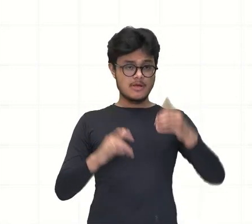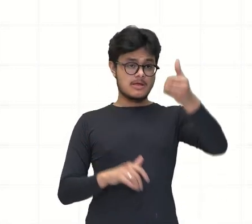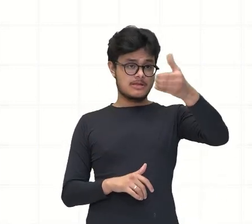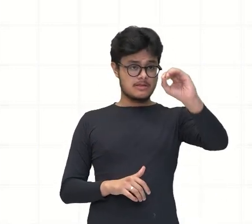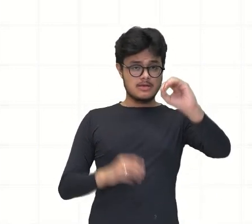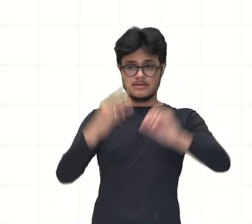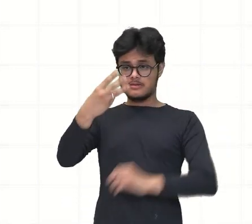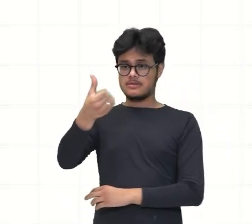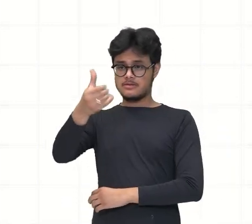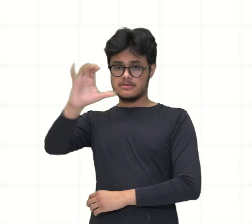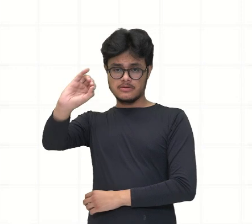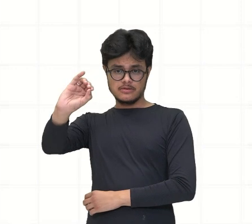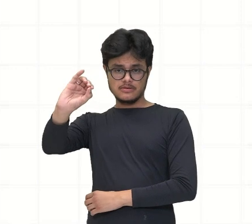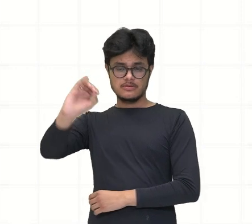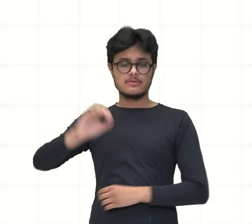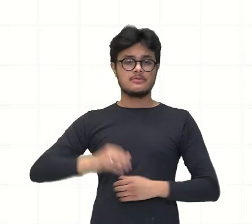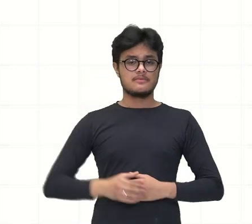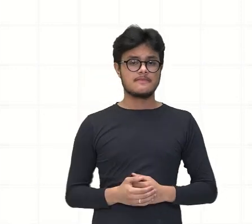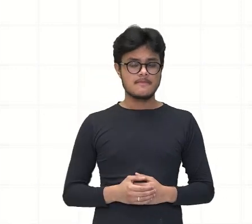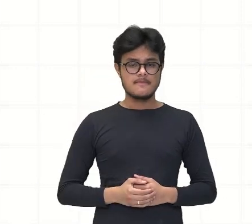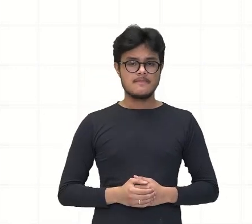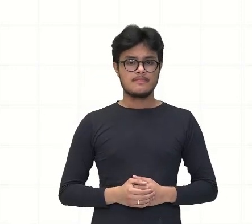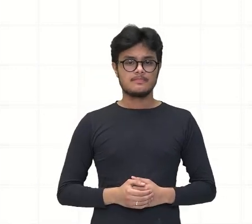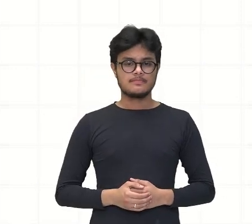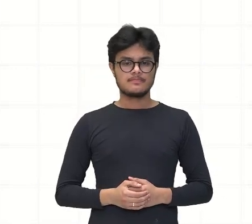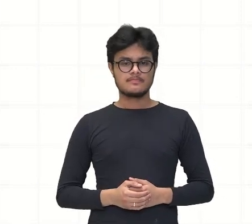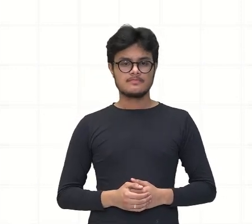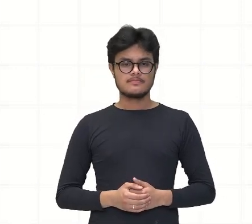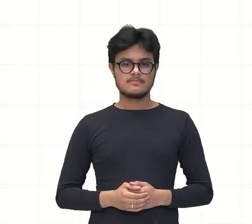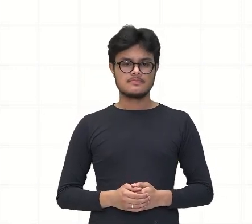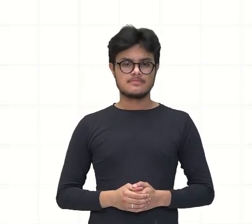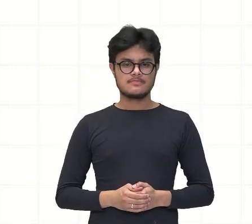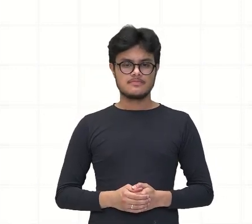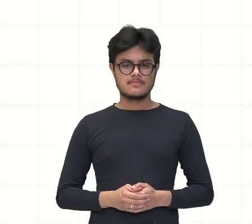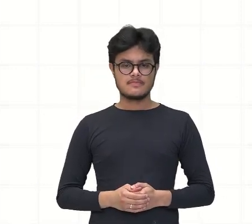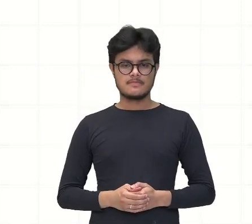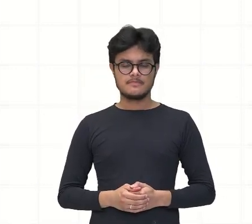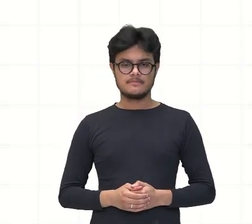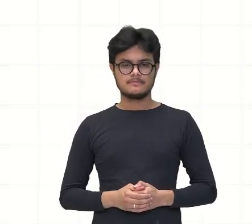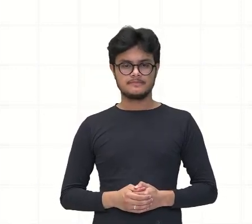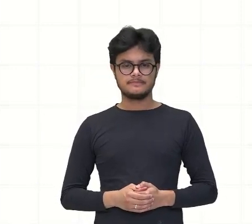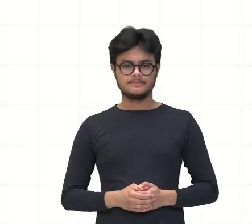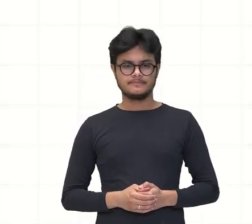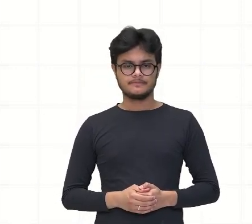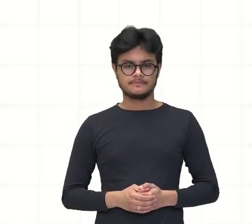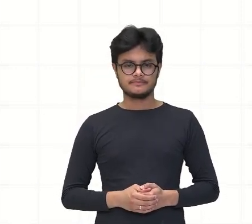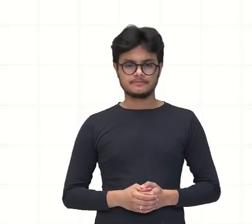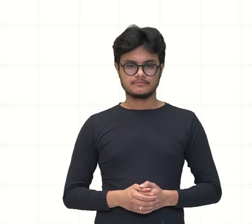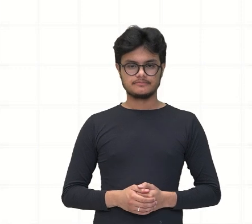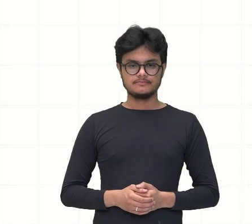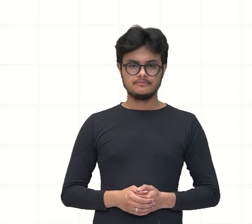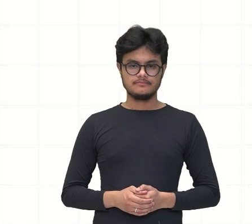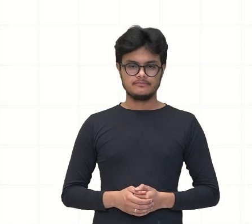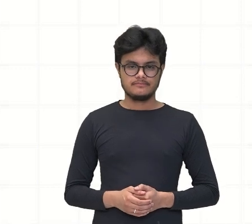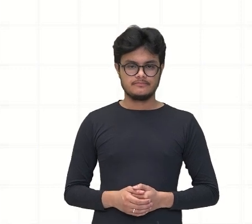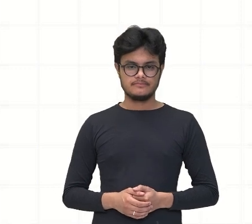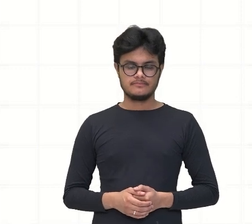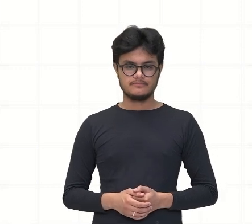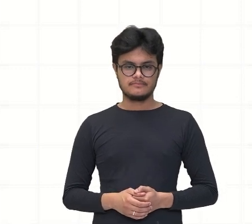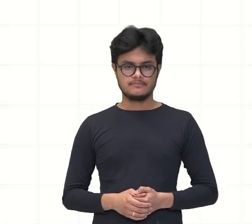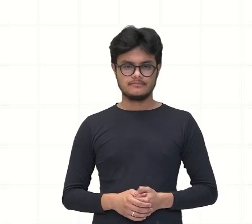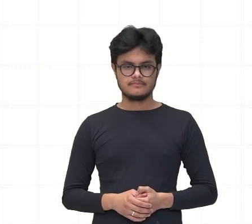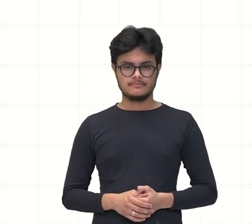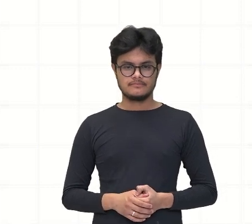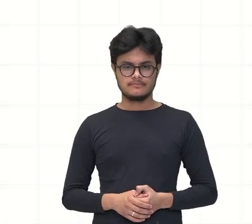Então, 10 alunos equivale a uma volta completa, ou seja, 360. 2 equivale a x. Faço o produto do meio